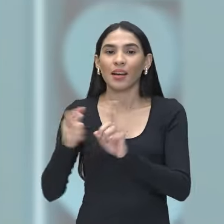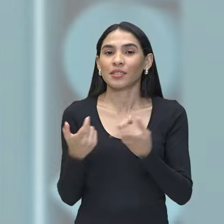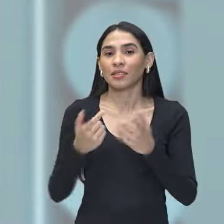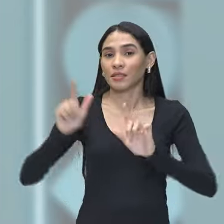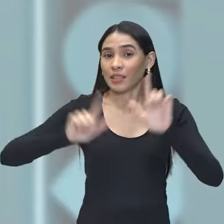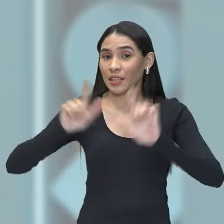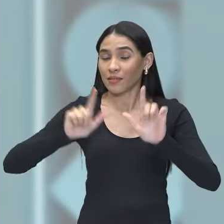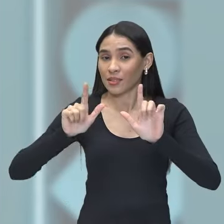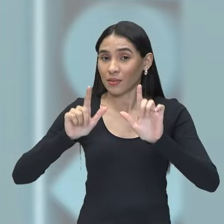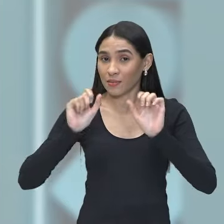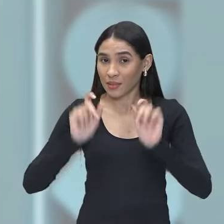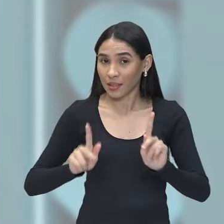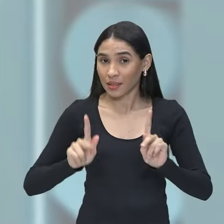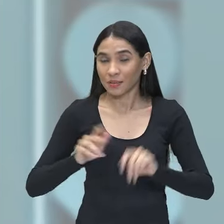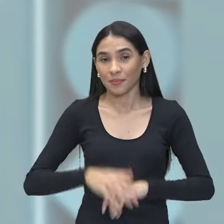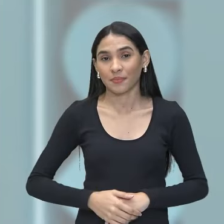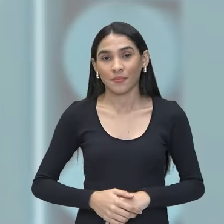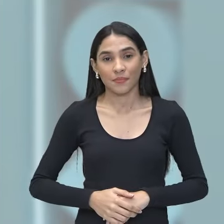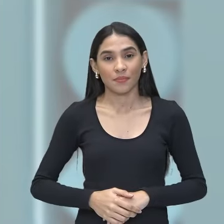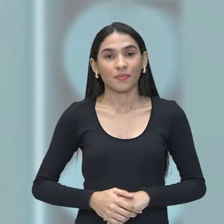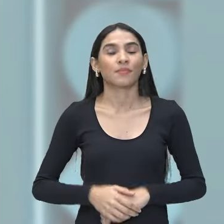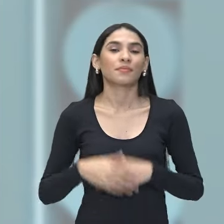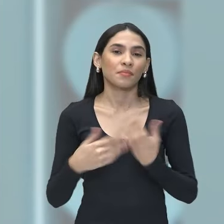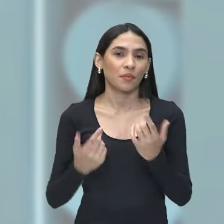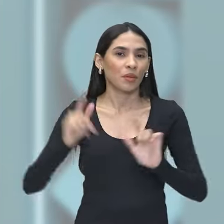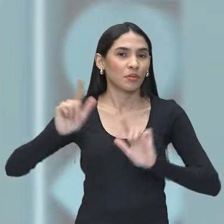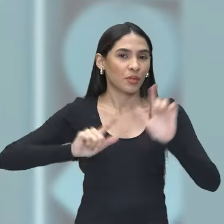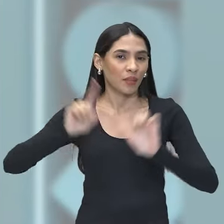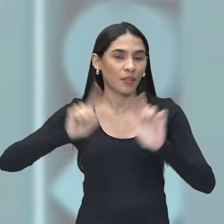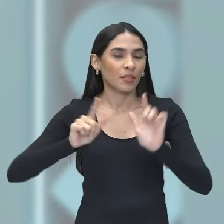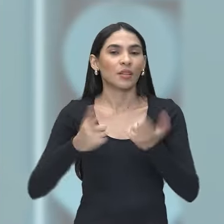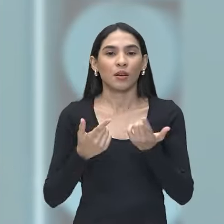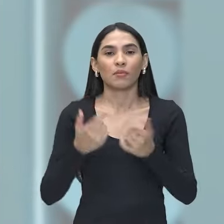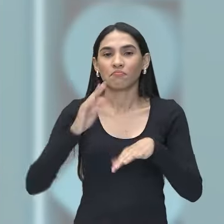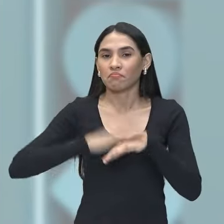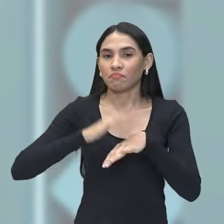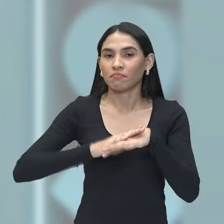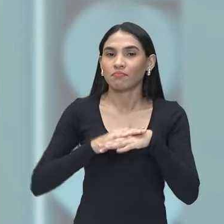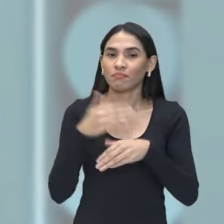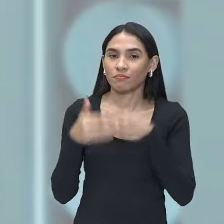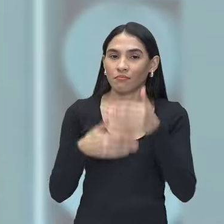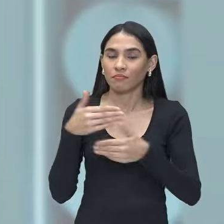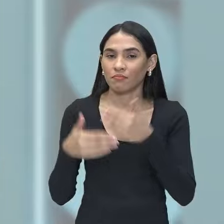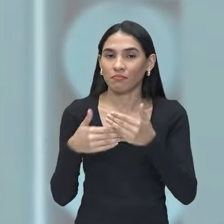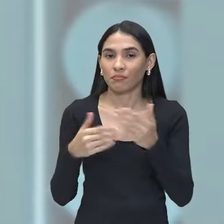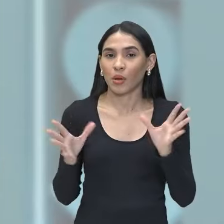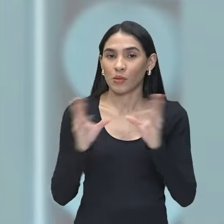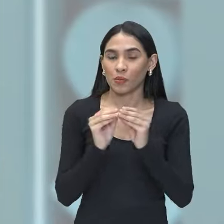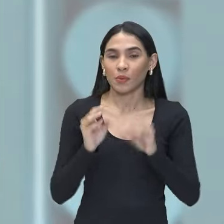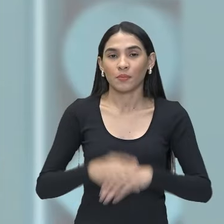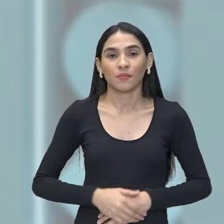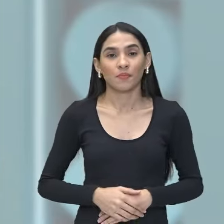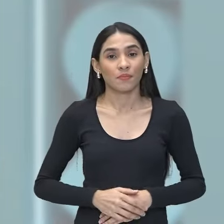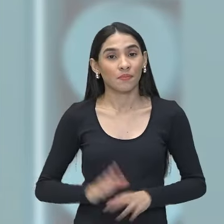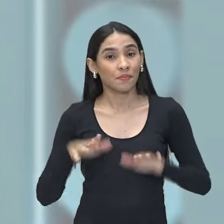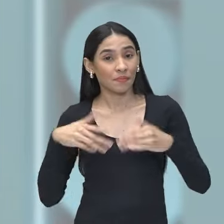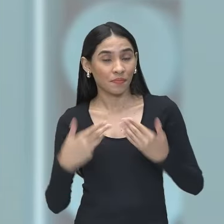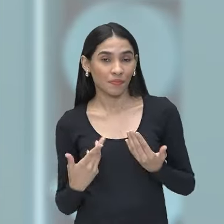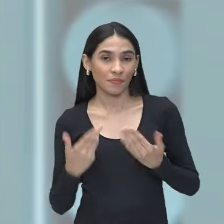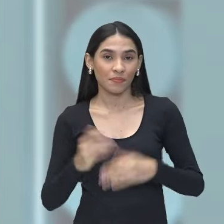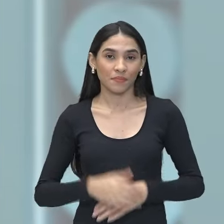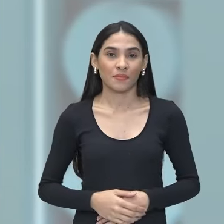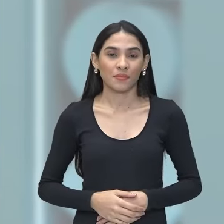televisão aberta, correto? Há várias emissoras que desenvolvem esse gênero dramático. E justamente por